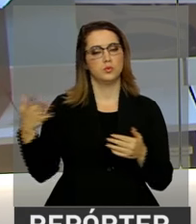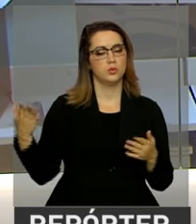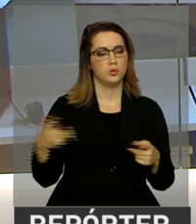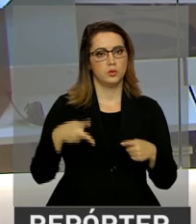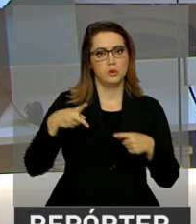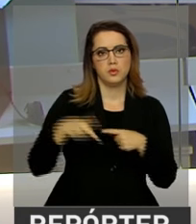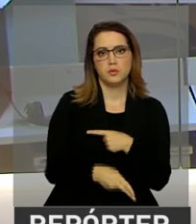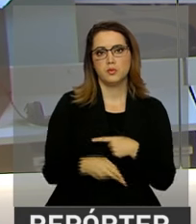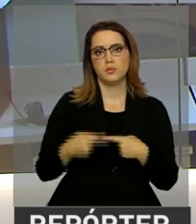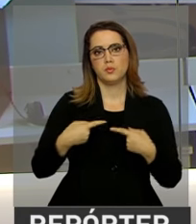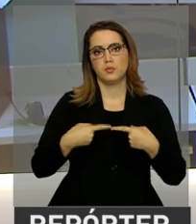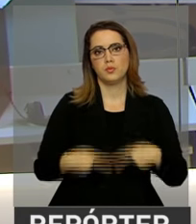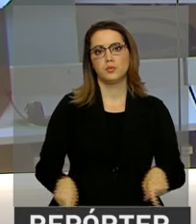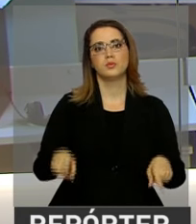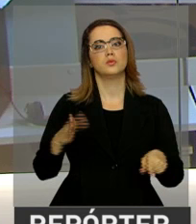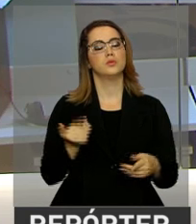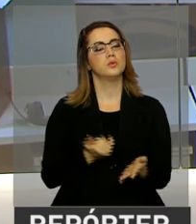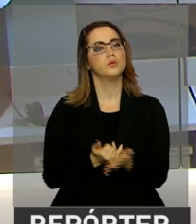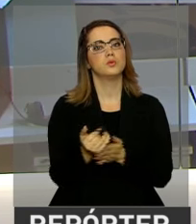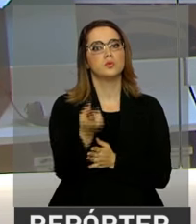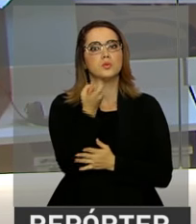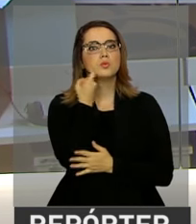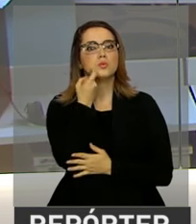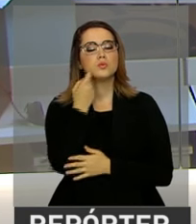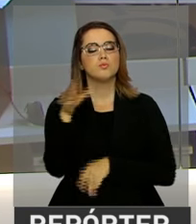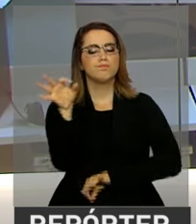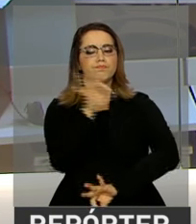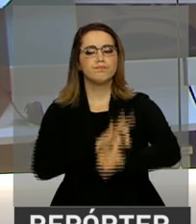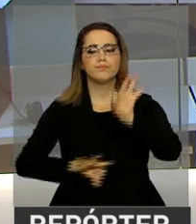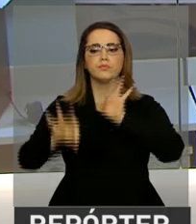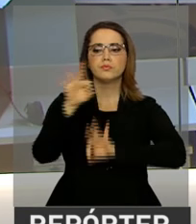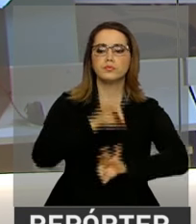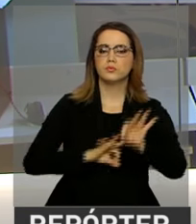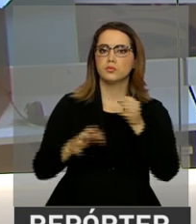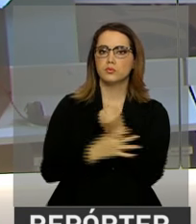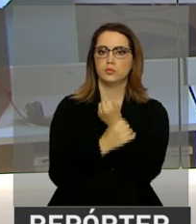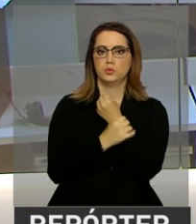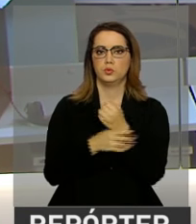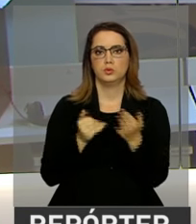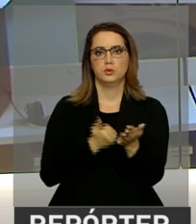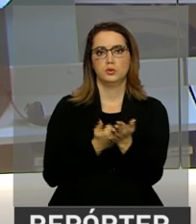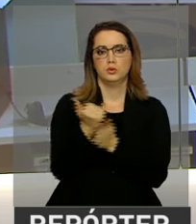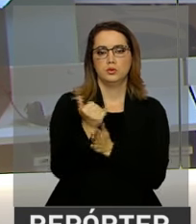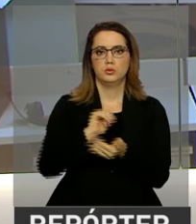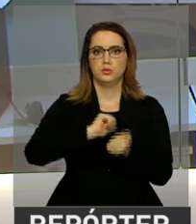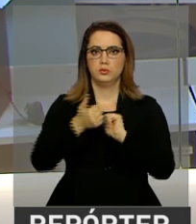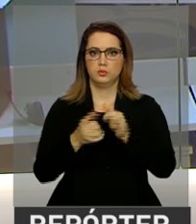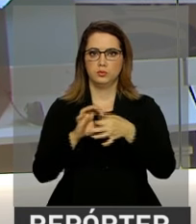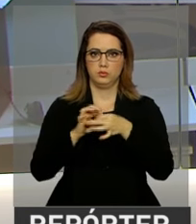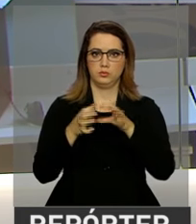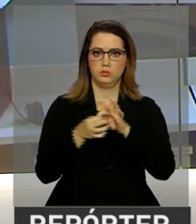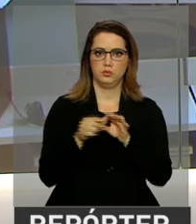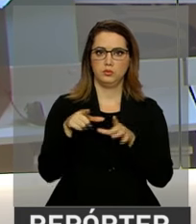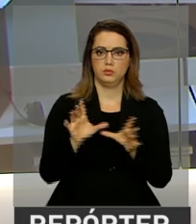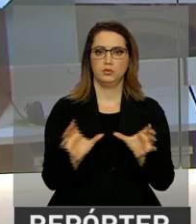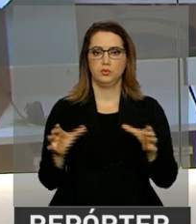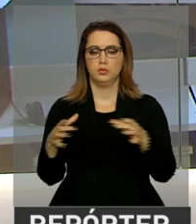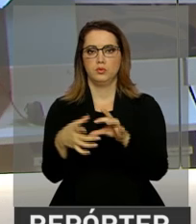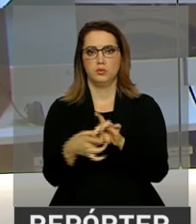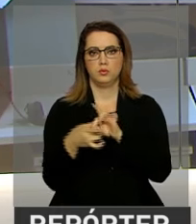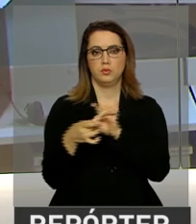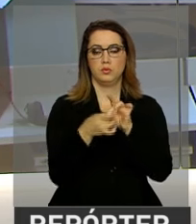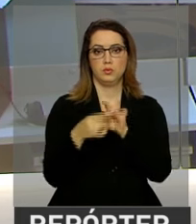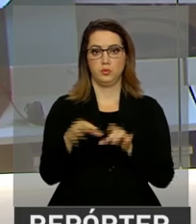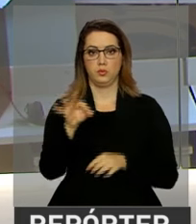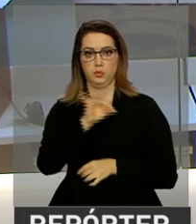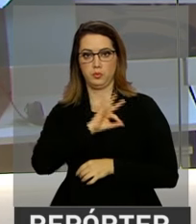terça-feira. Lá será feito o monitoramento de segurança durante os Jogos Olímpicos. O centro é uma parceria entre o governo brasileiro, por meio